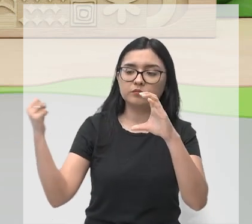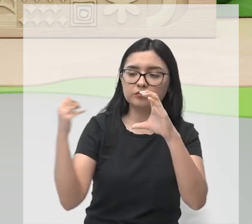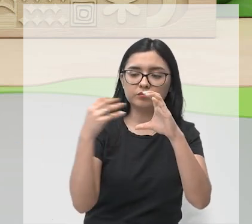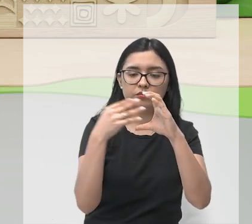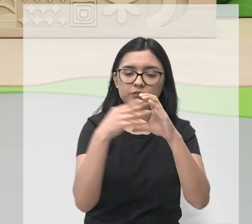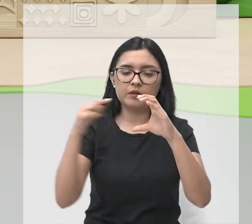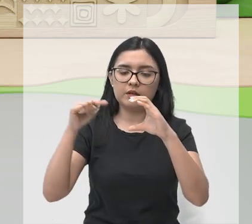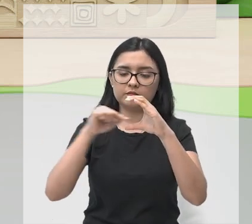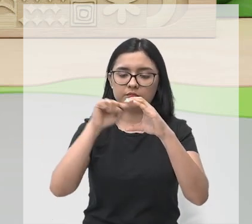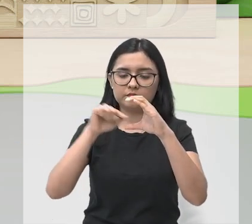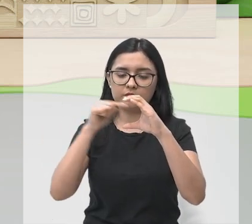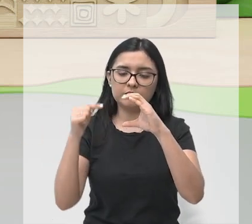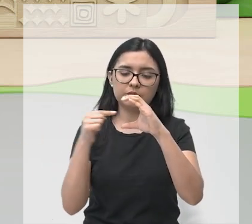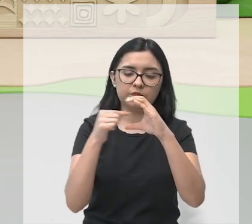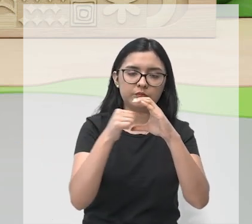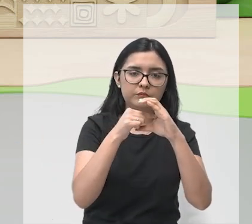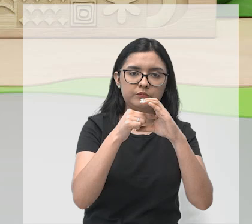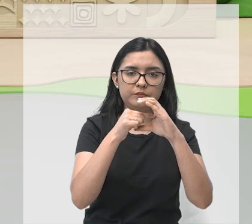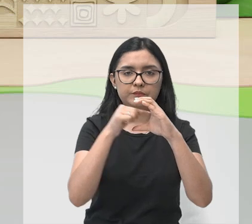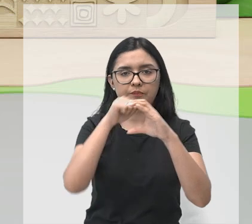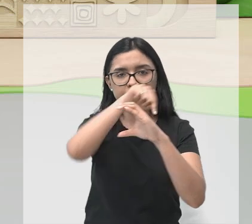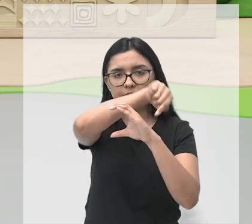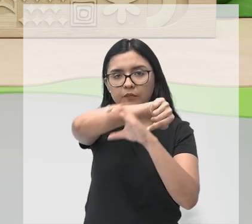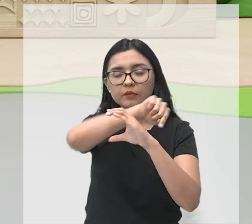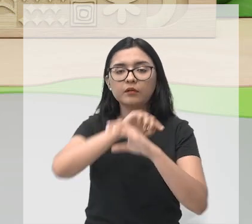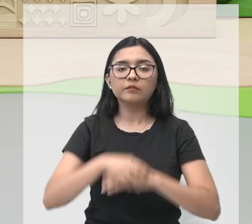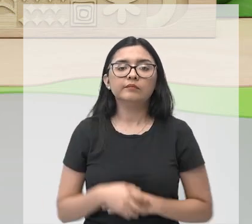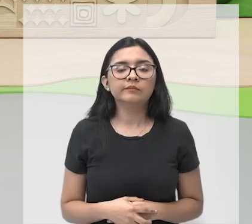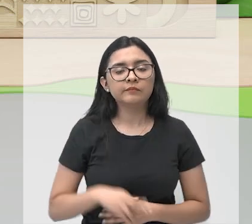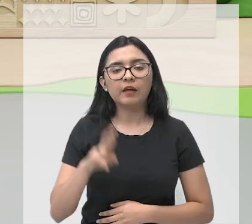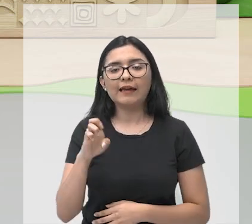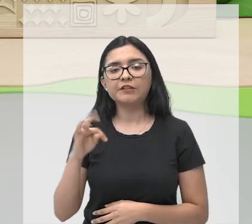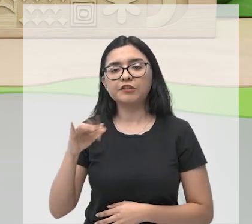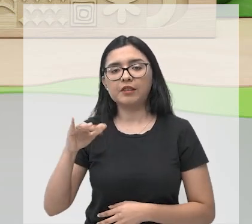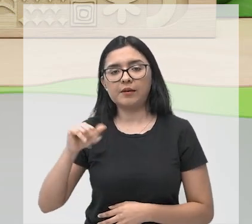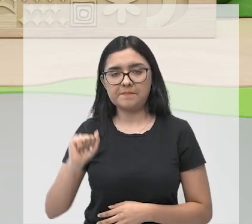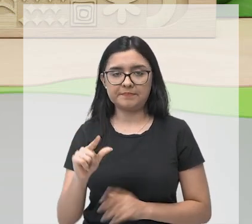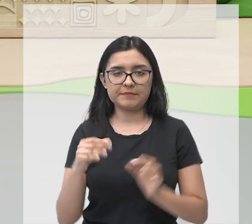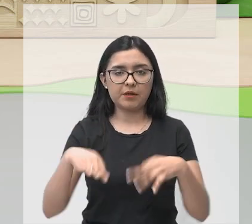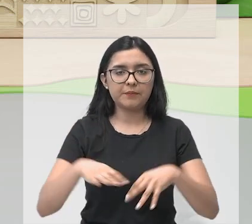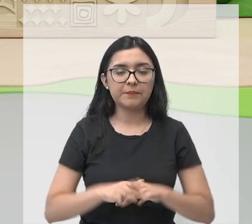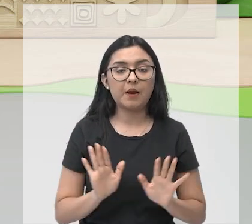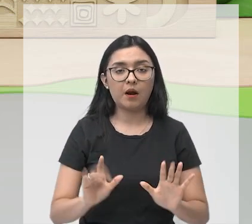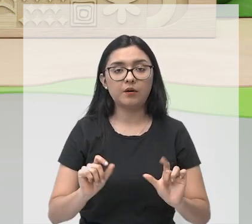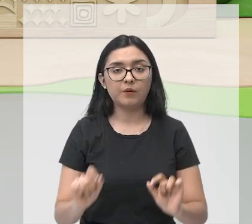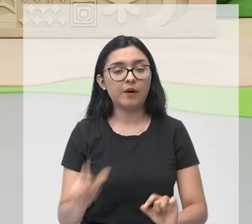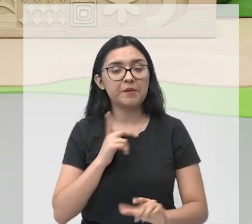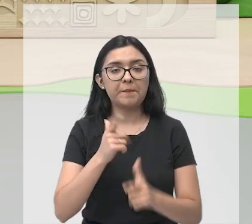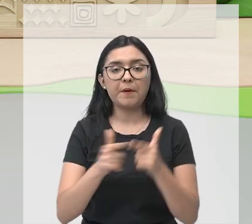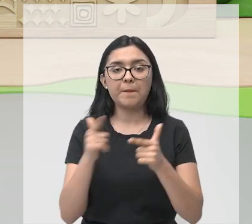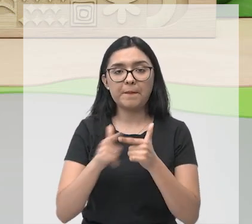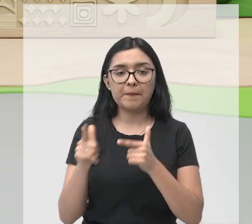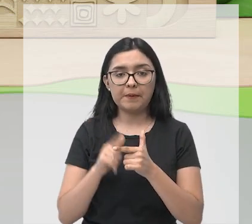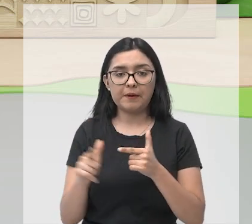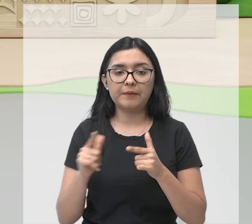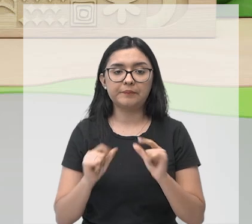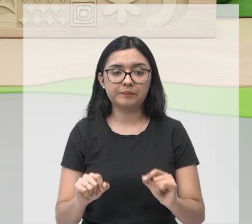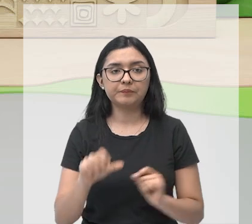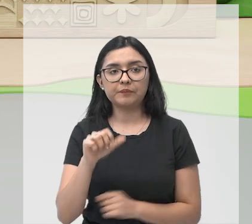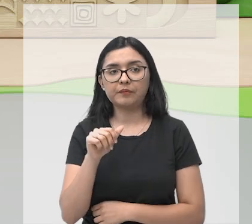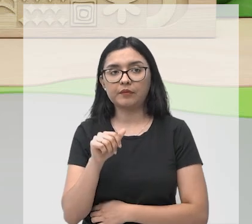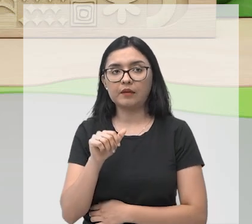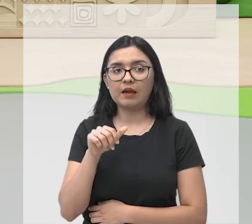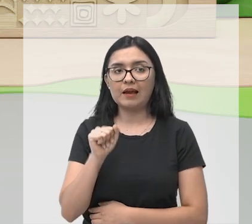pelo cristalino e vai seguindo por esse pontinho na retina. Mas com esse problema com